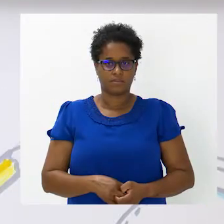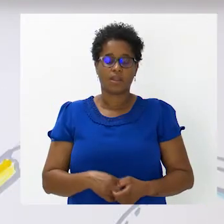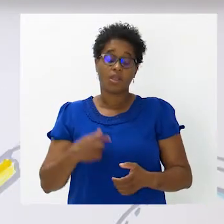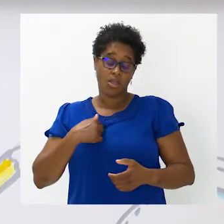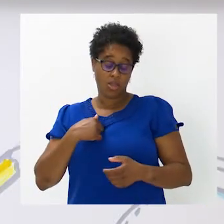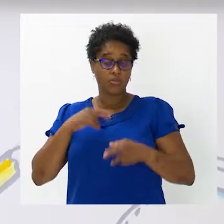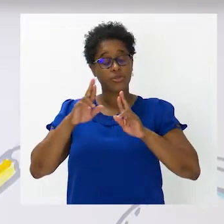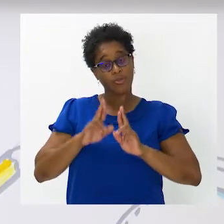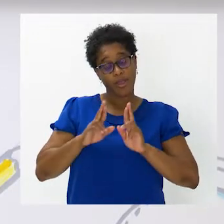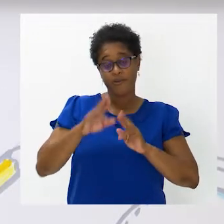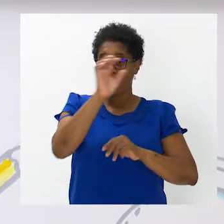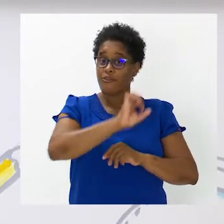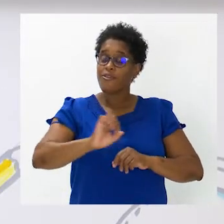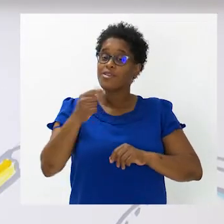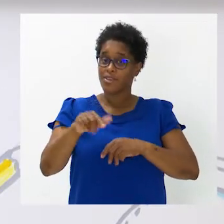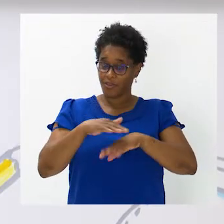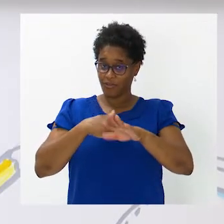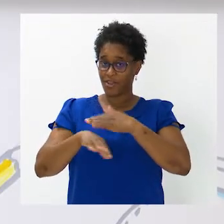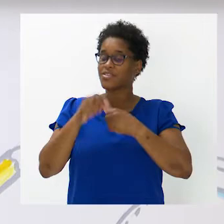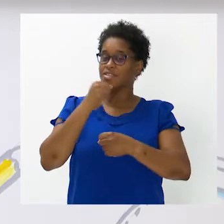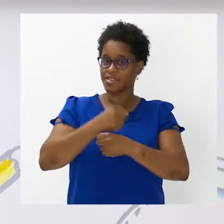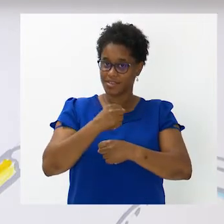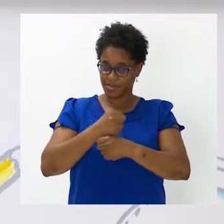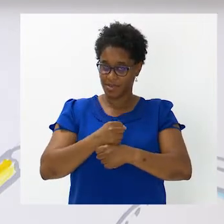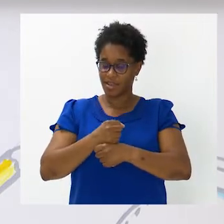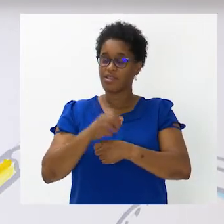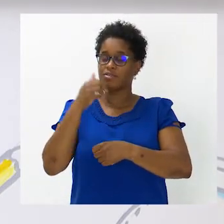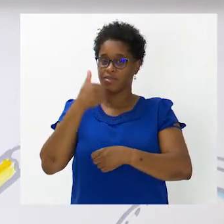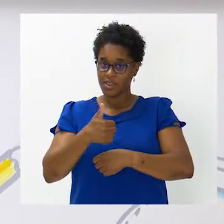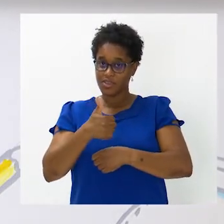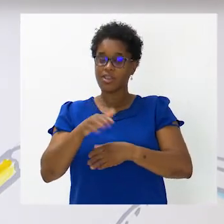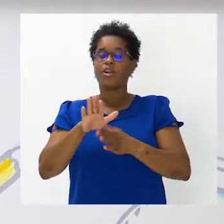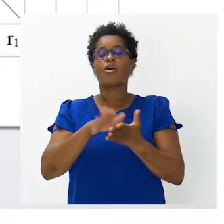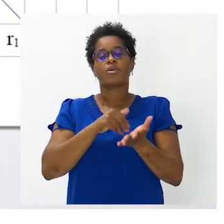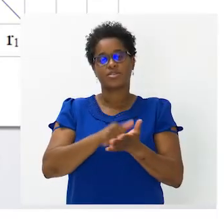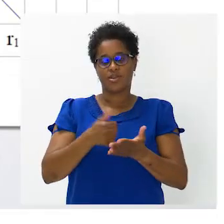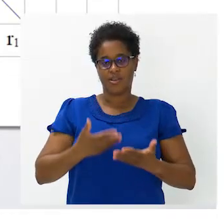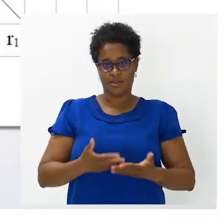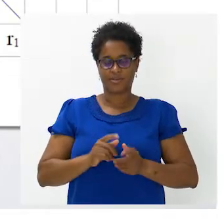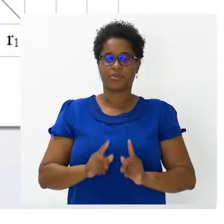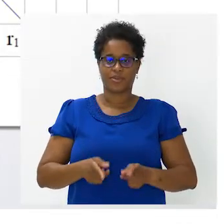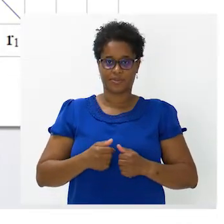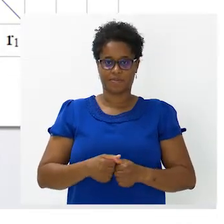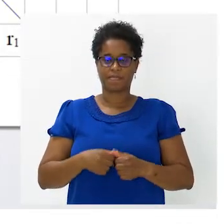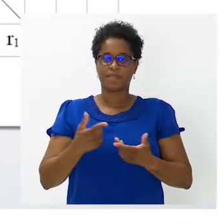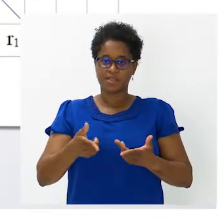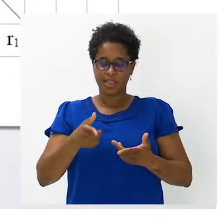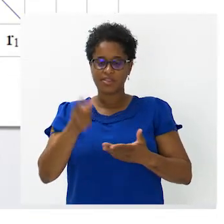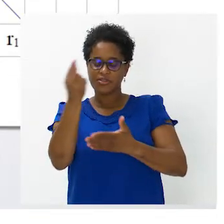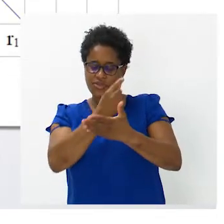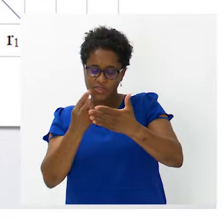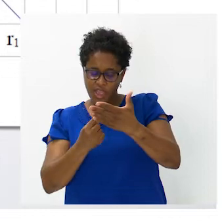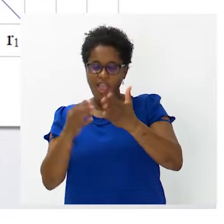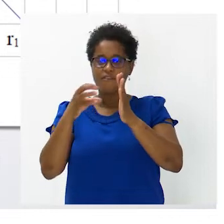Bom, eu espero que vocês tenham feito o exercício da forma correta. Vamos à correção? Bom, diz assim, desenhe